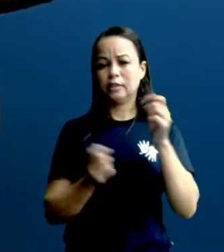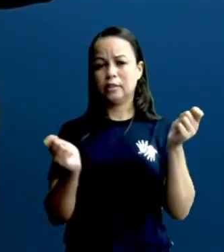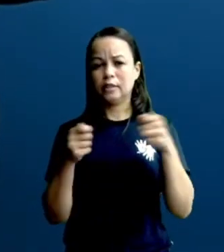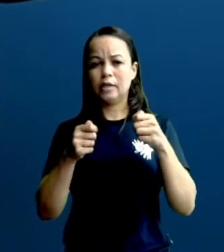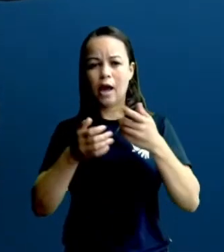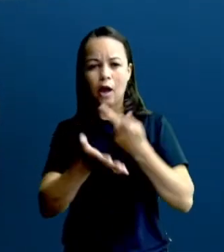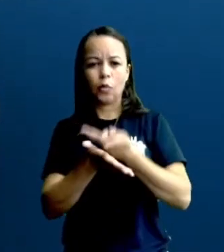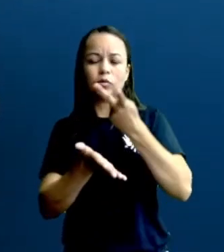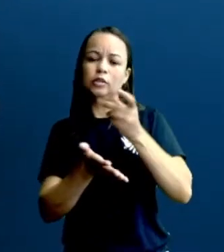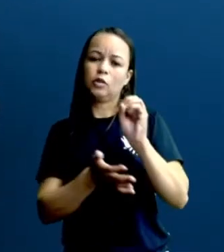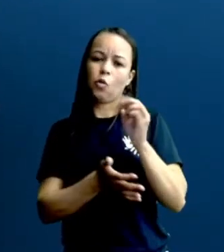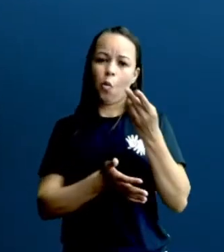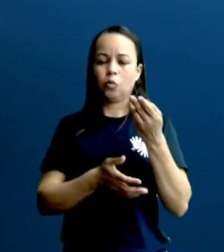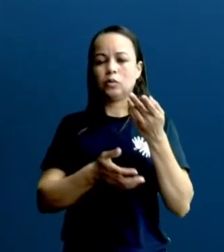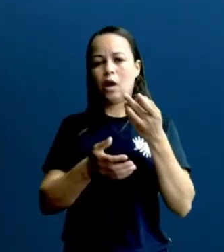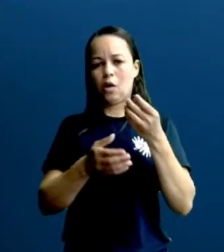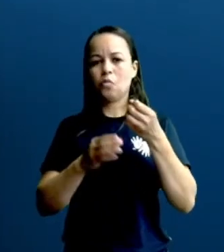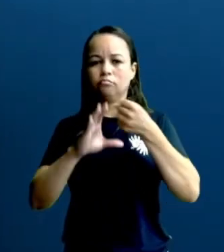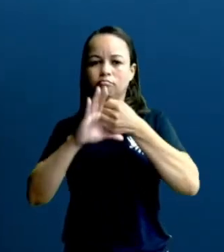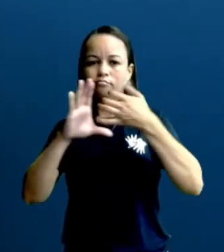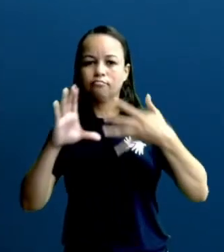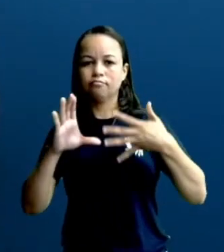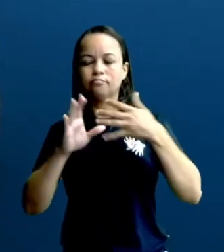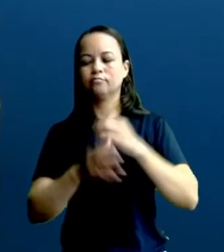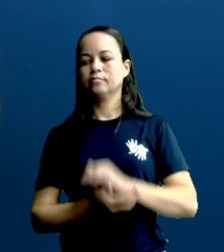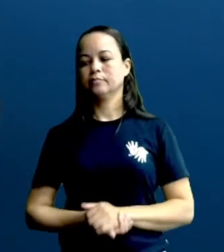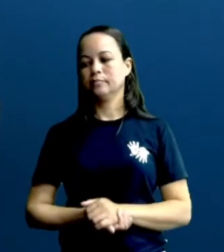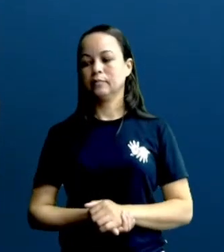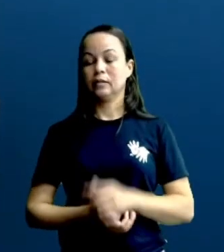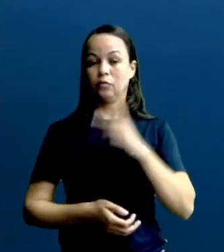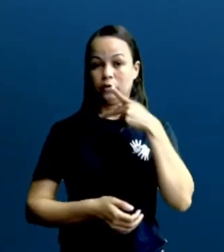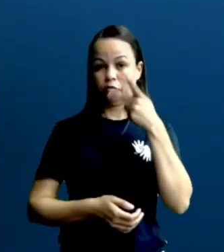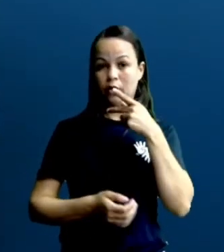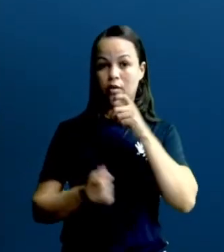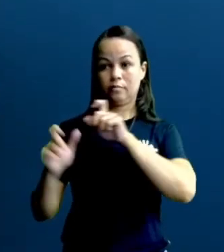ou não. É quando falamos que, aqui no